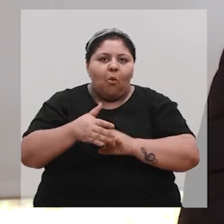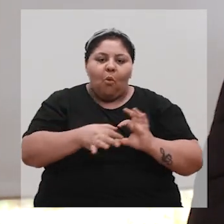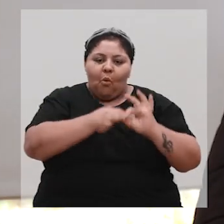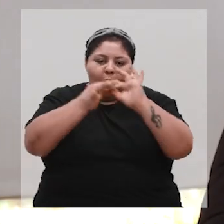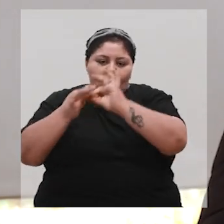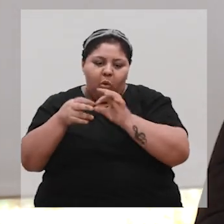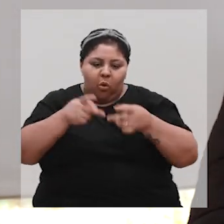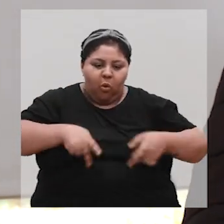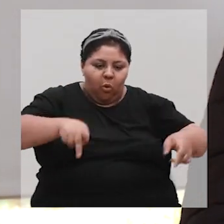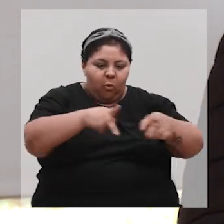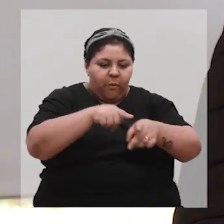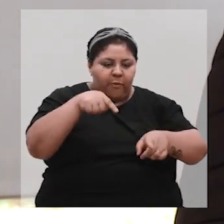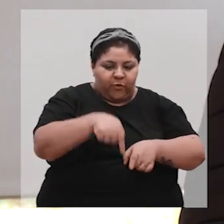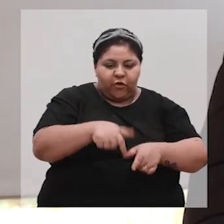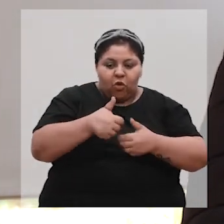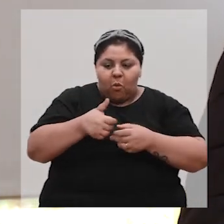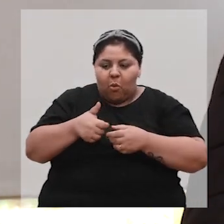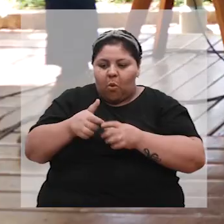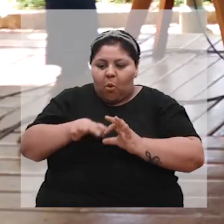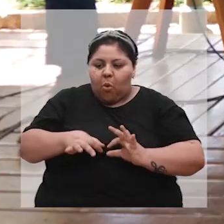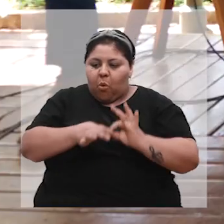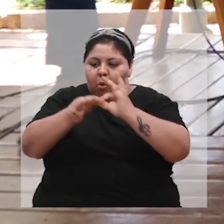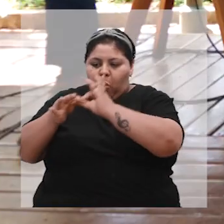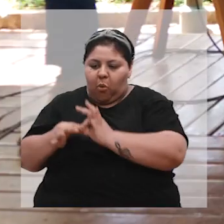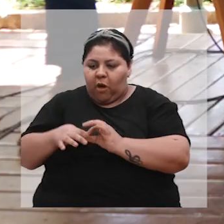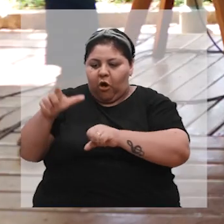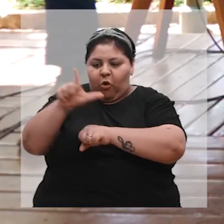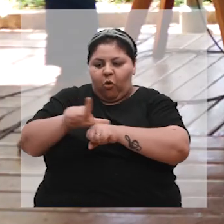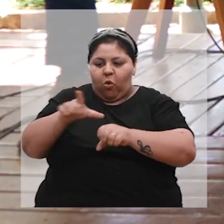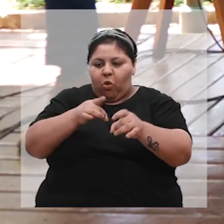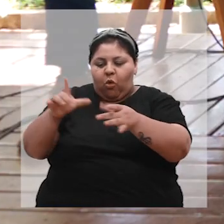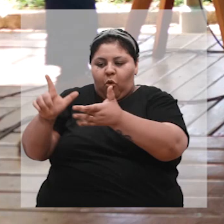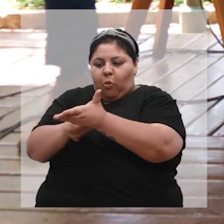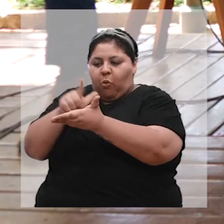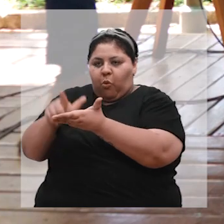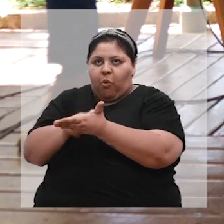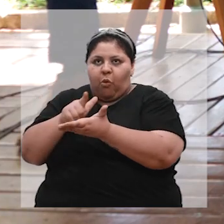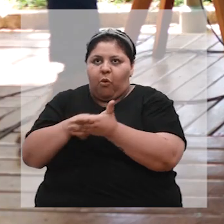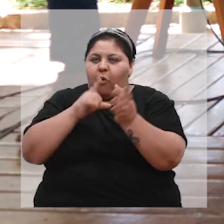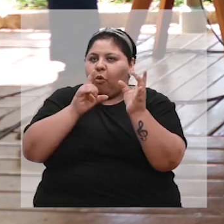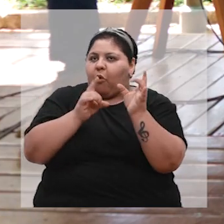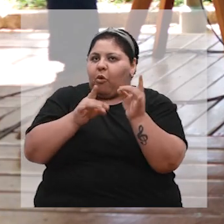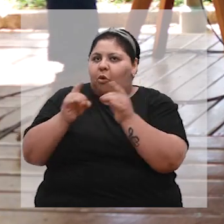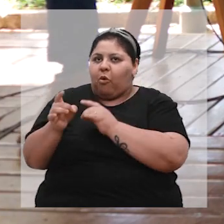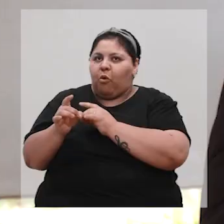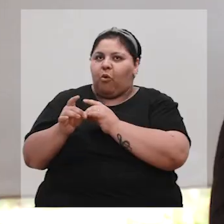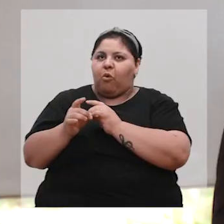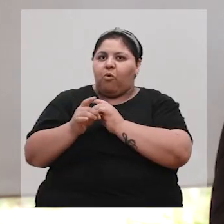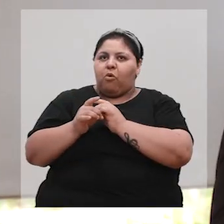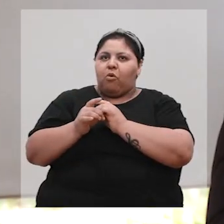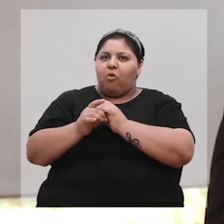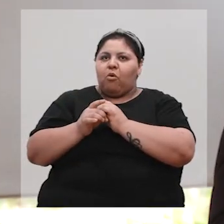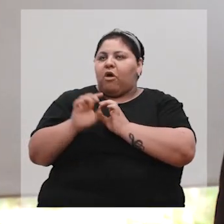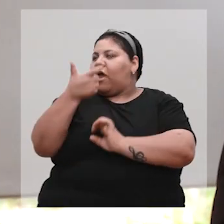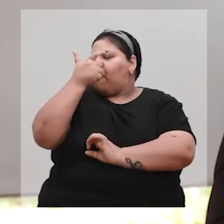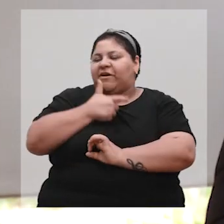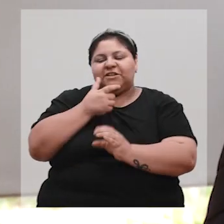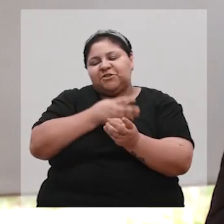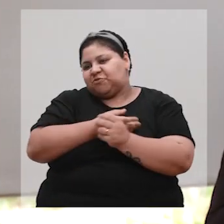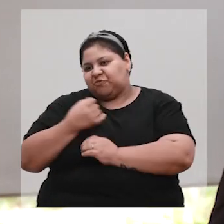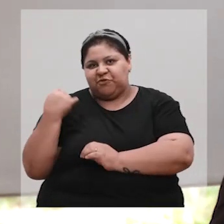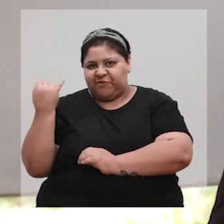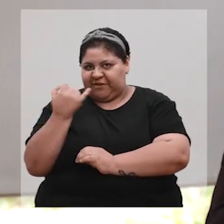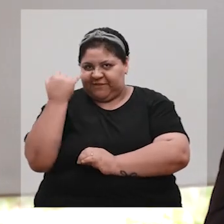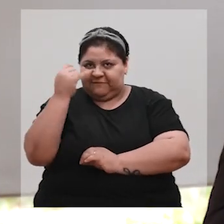esse público que está aqui com as livrarias, com a comercialização e com a disponibilidade da biblioteca, dos acervos, eu acho